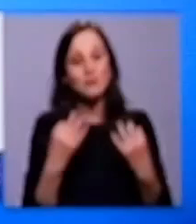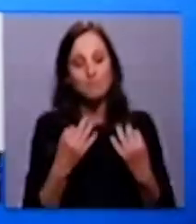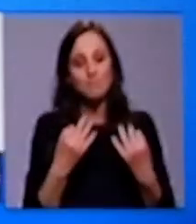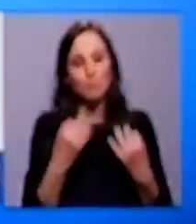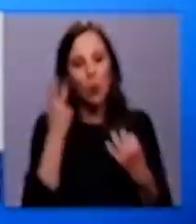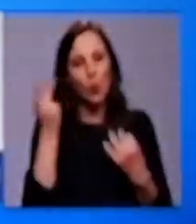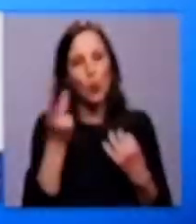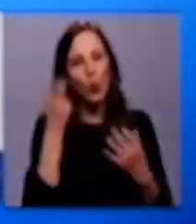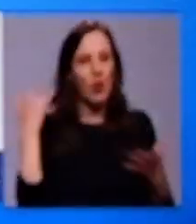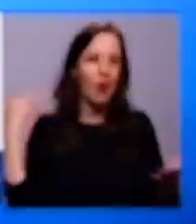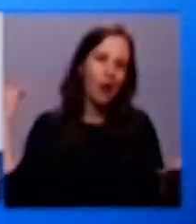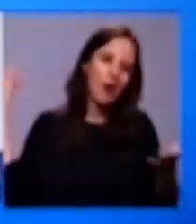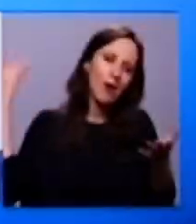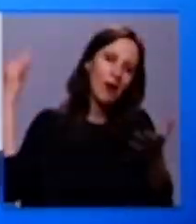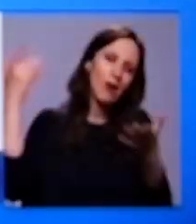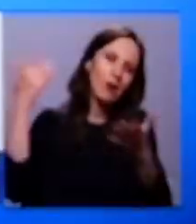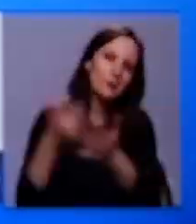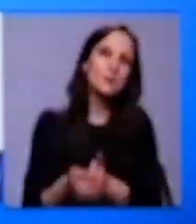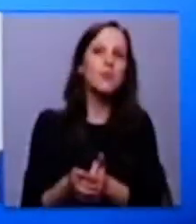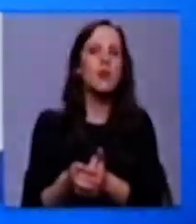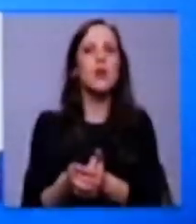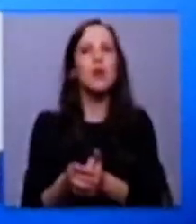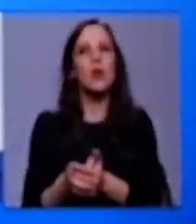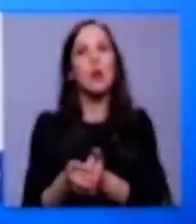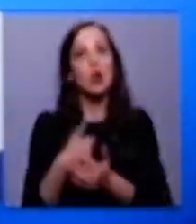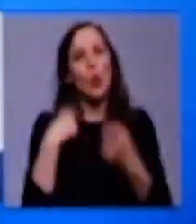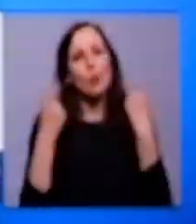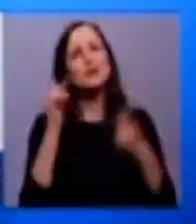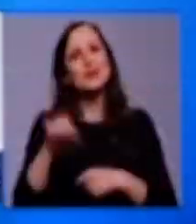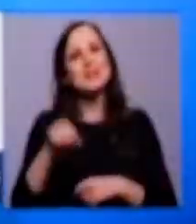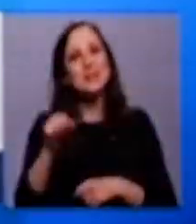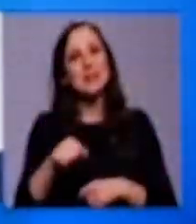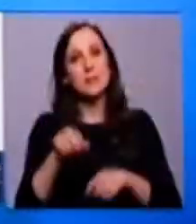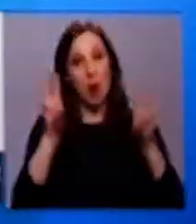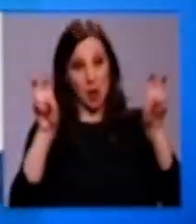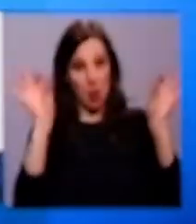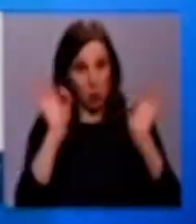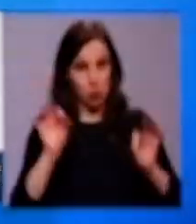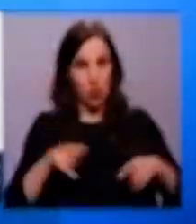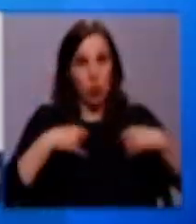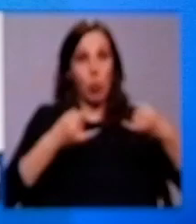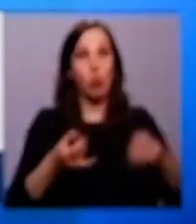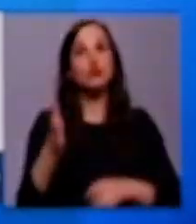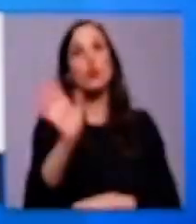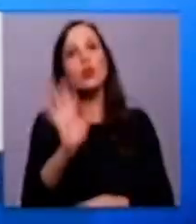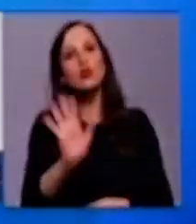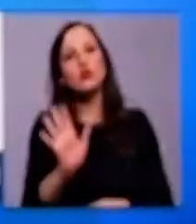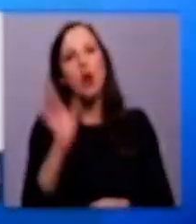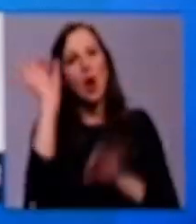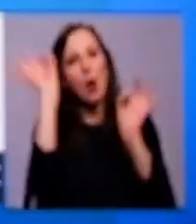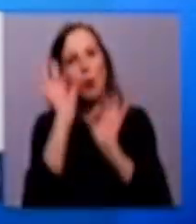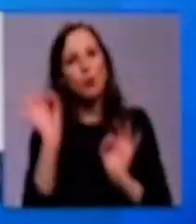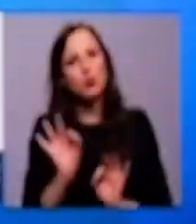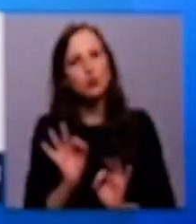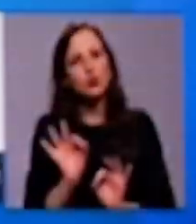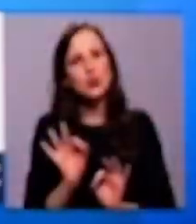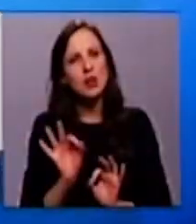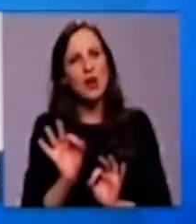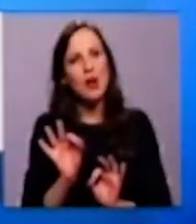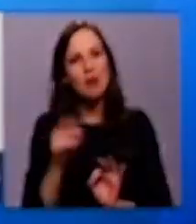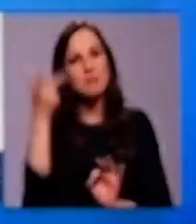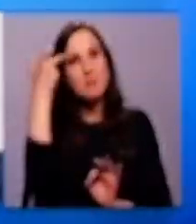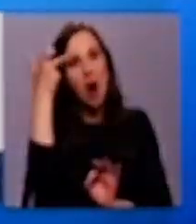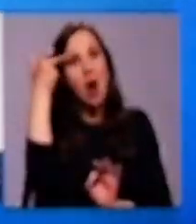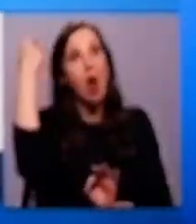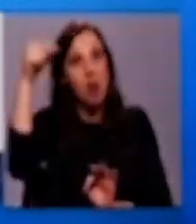viveu. Não, eu penso que sim. E depois do Adeus é, logicamente, uma música que ficou, enfim, na nossa memória.